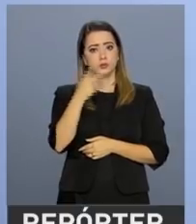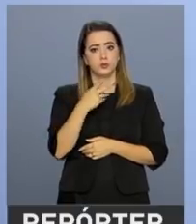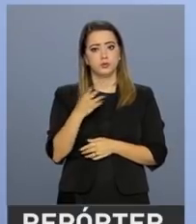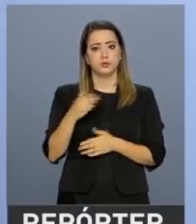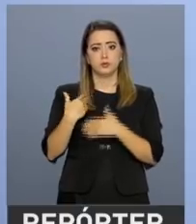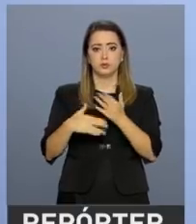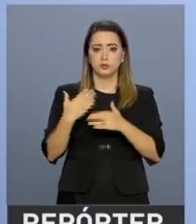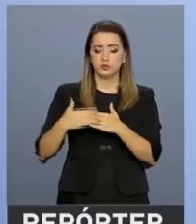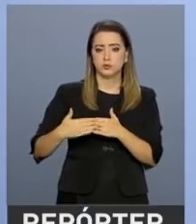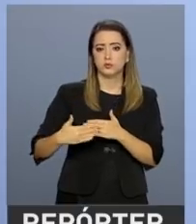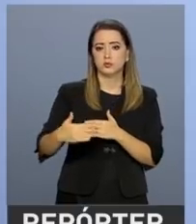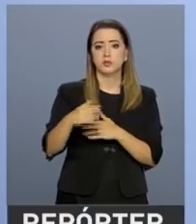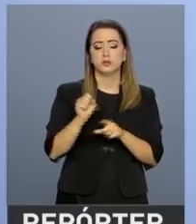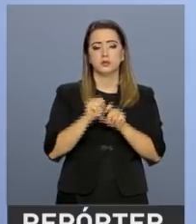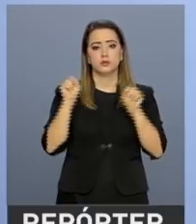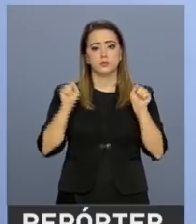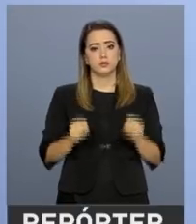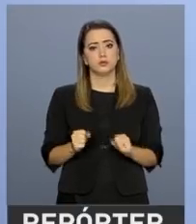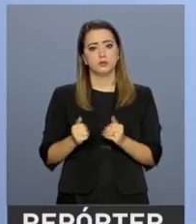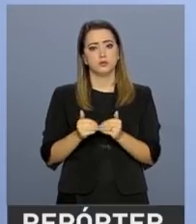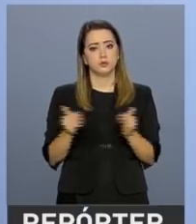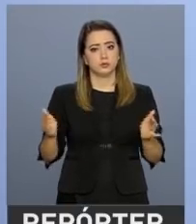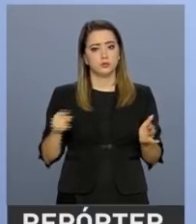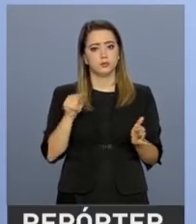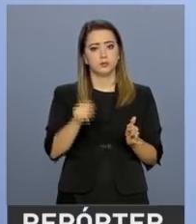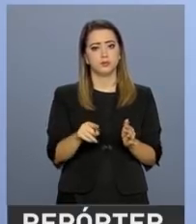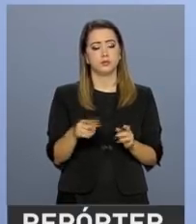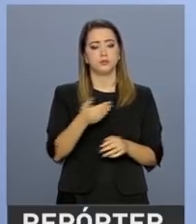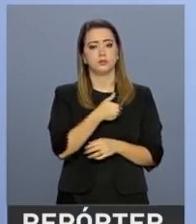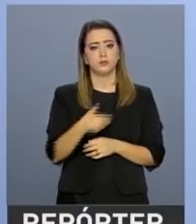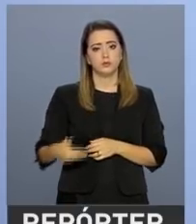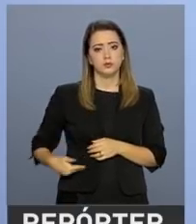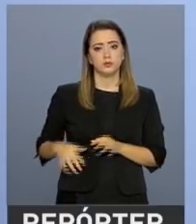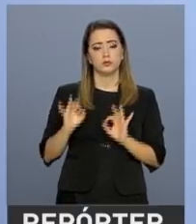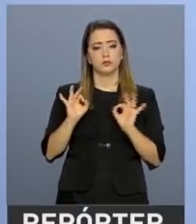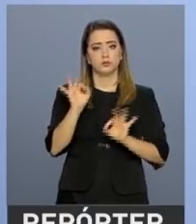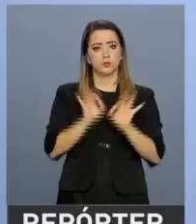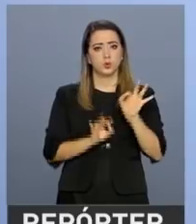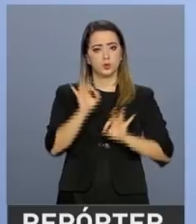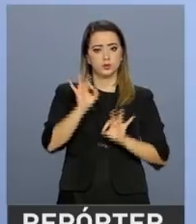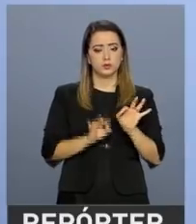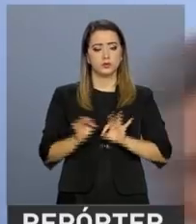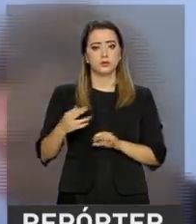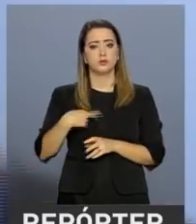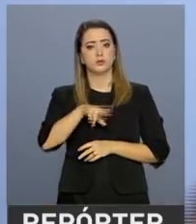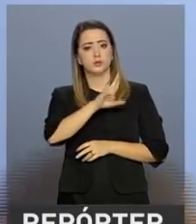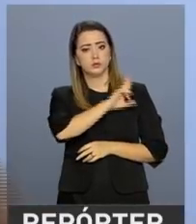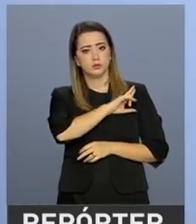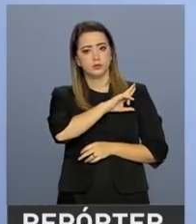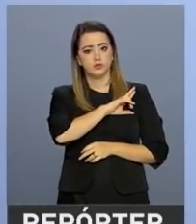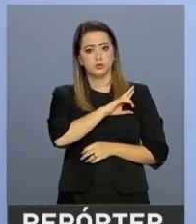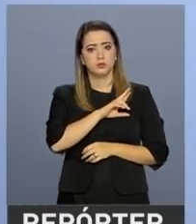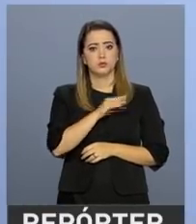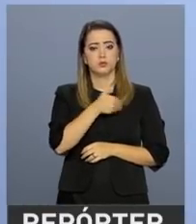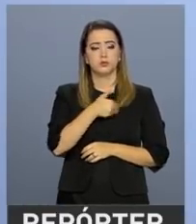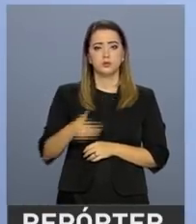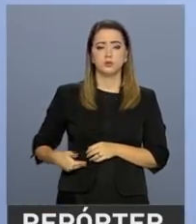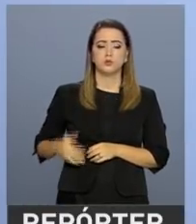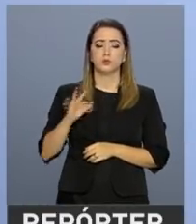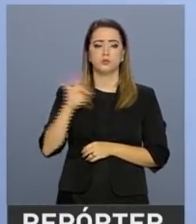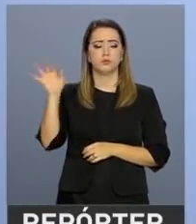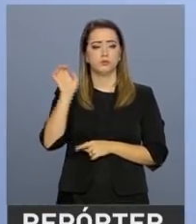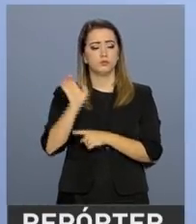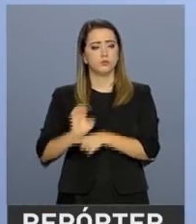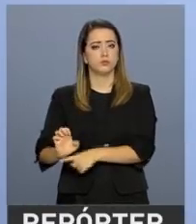através desse sistema em dar lugar a um modelo de governança organizado com responsabilidades da união nos estados